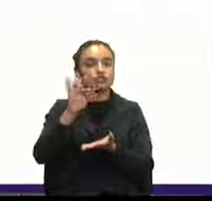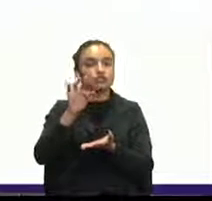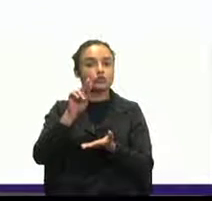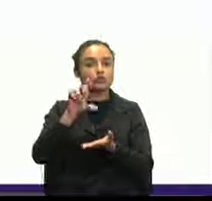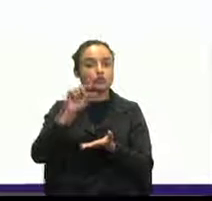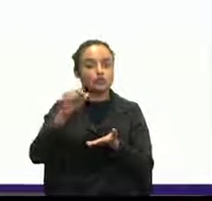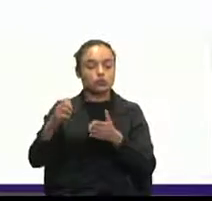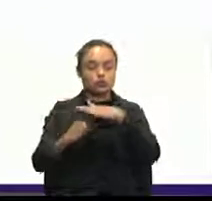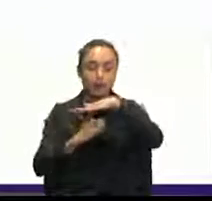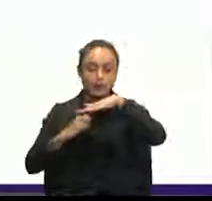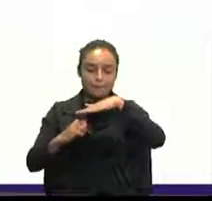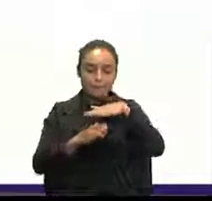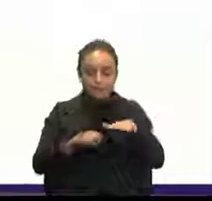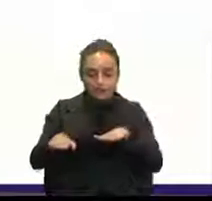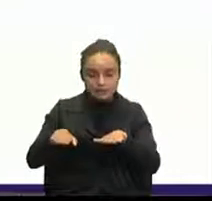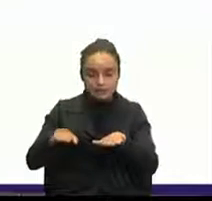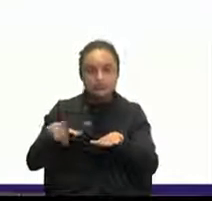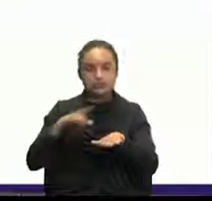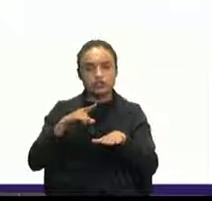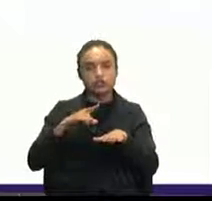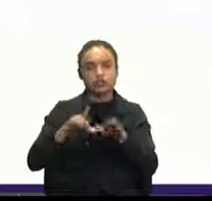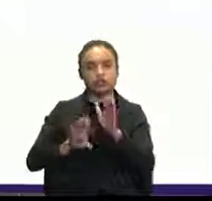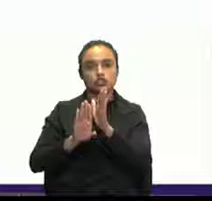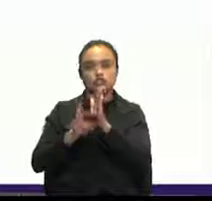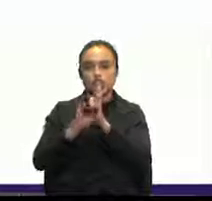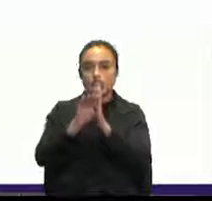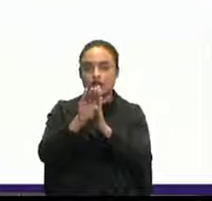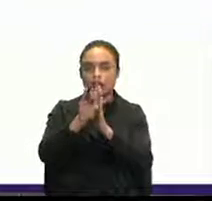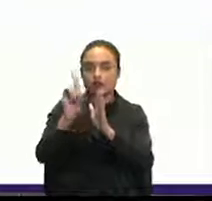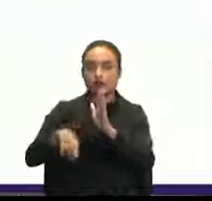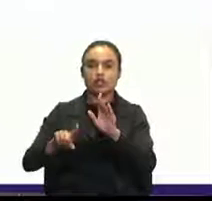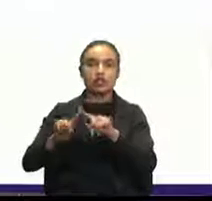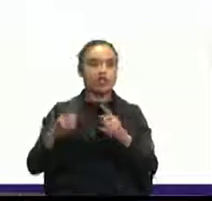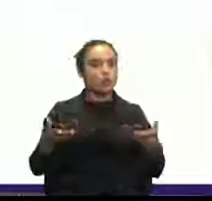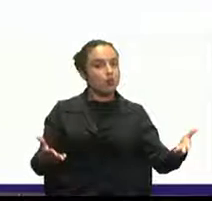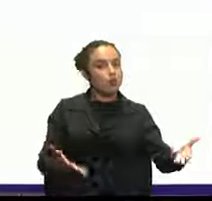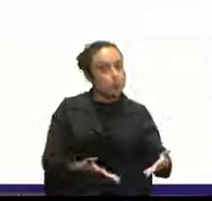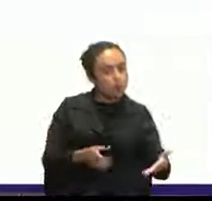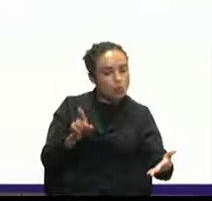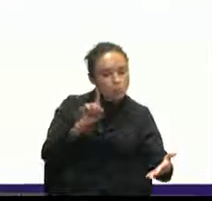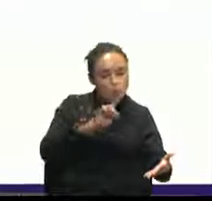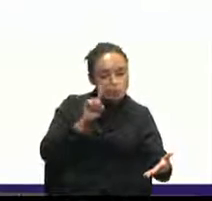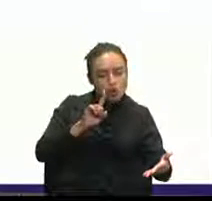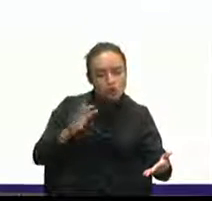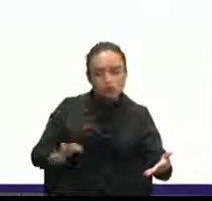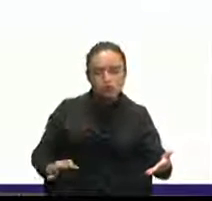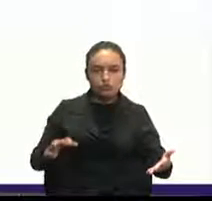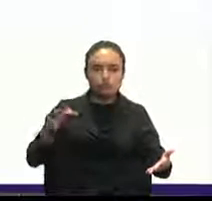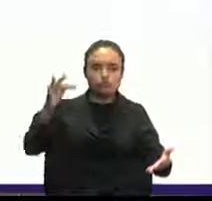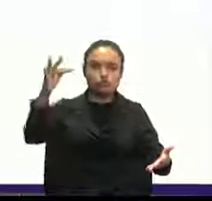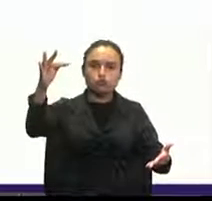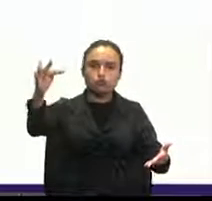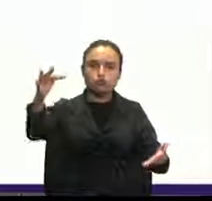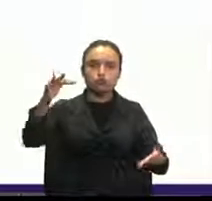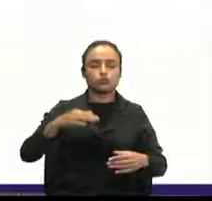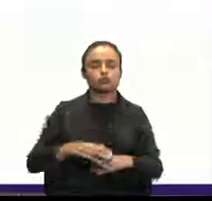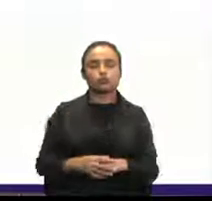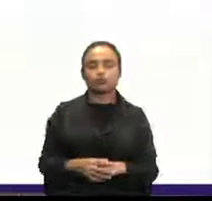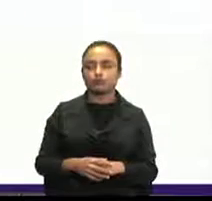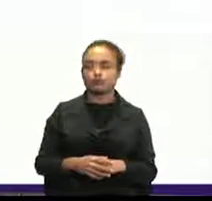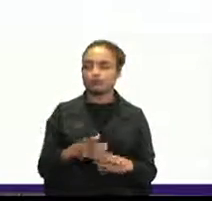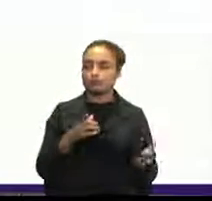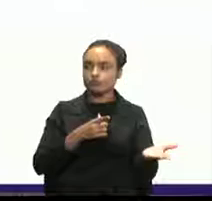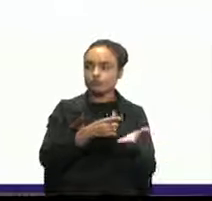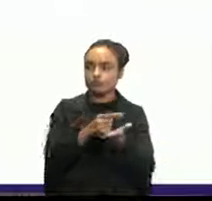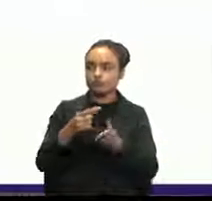liquidação em uma data futura tá acontecendo futuro essa compra e venda então de acordo com a negociação